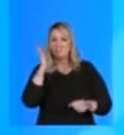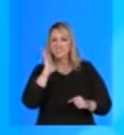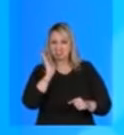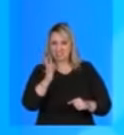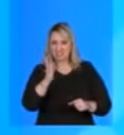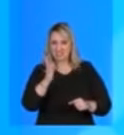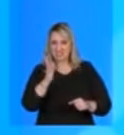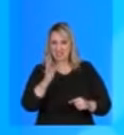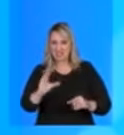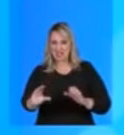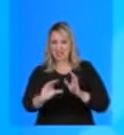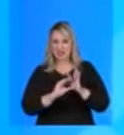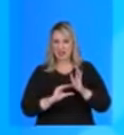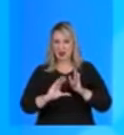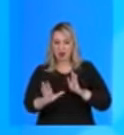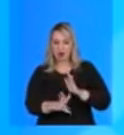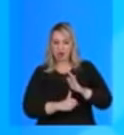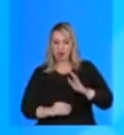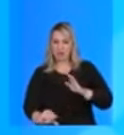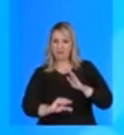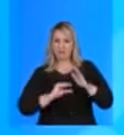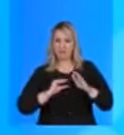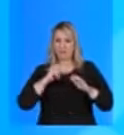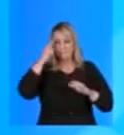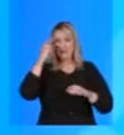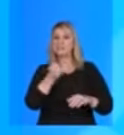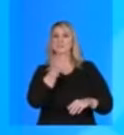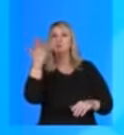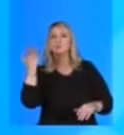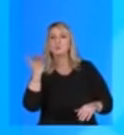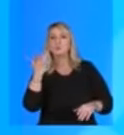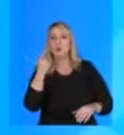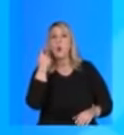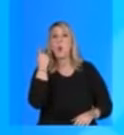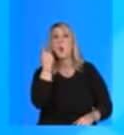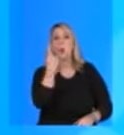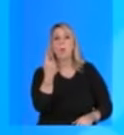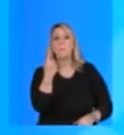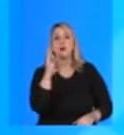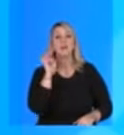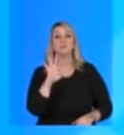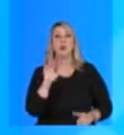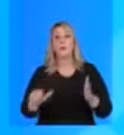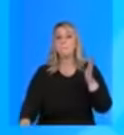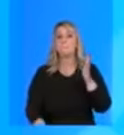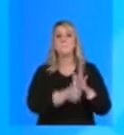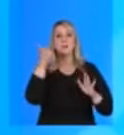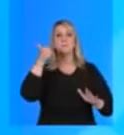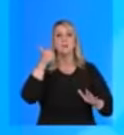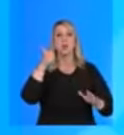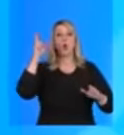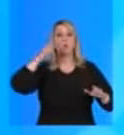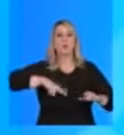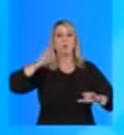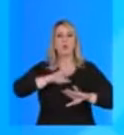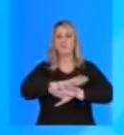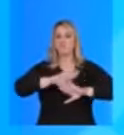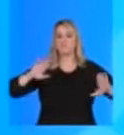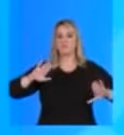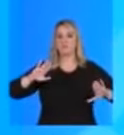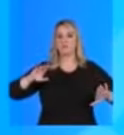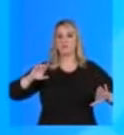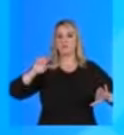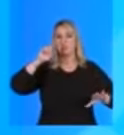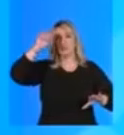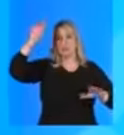recebi oferta de propina pensa no número uma só a primeira para nunca mais que